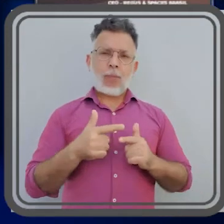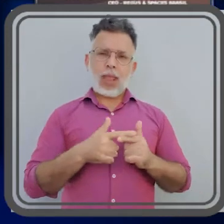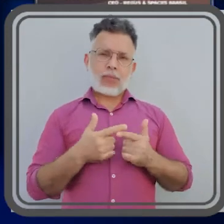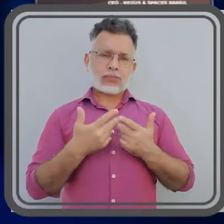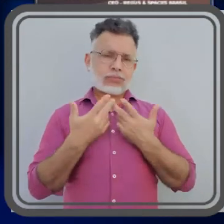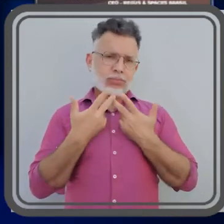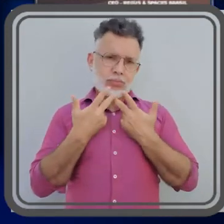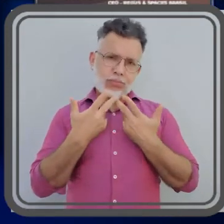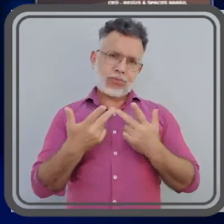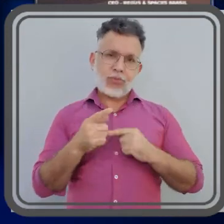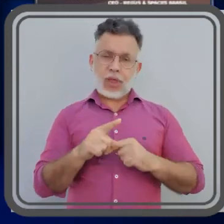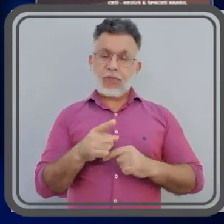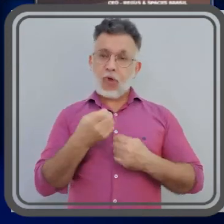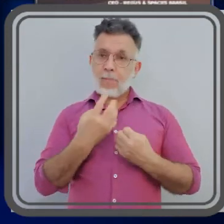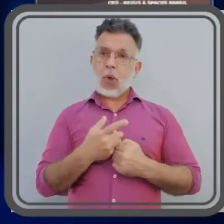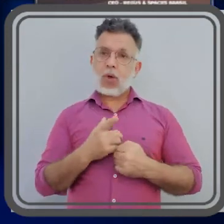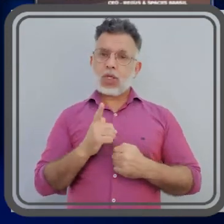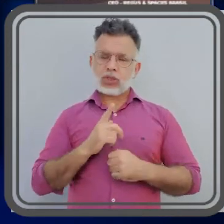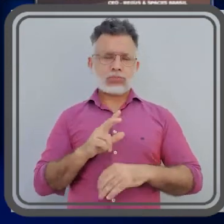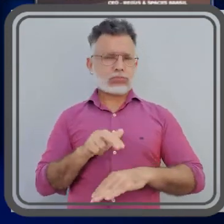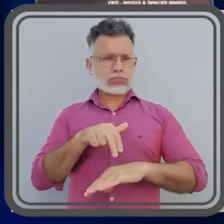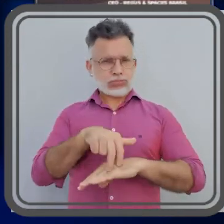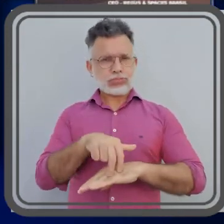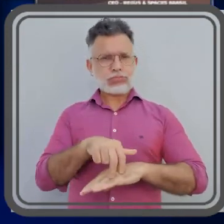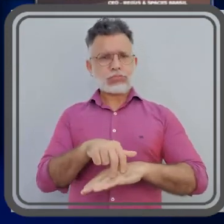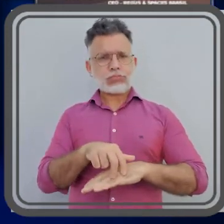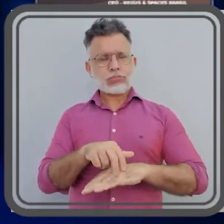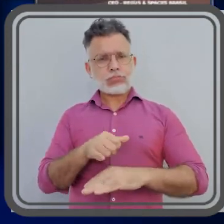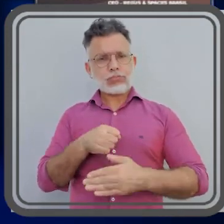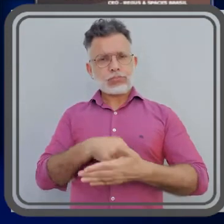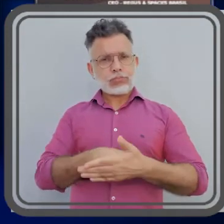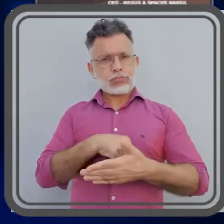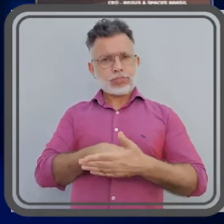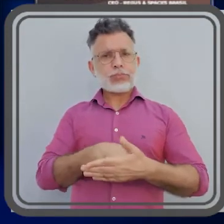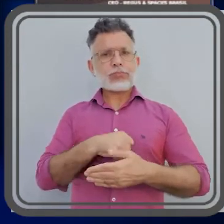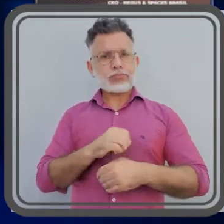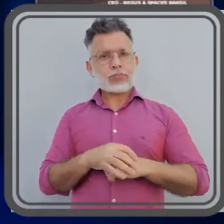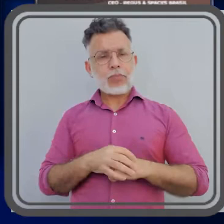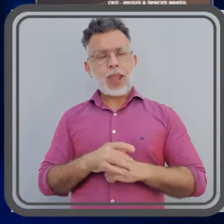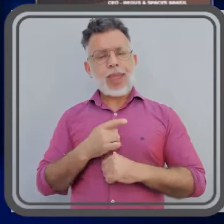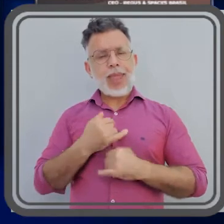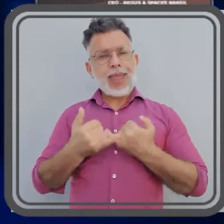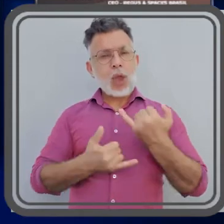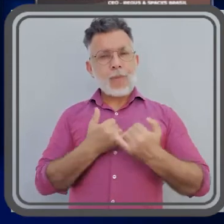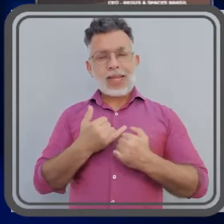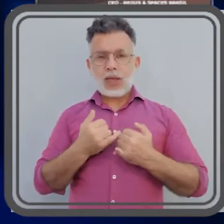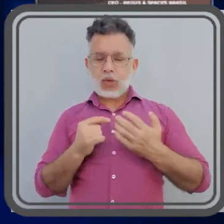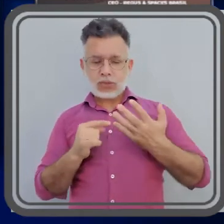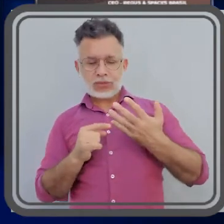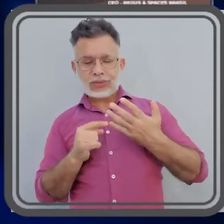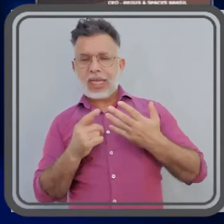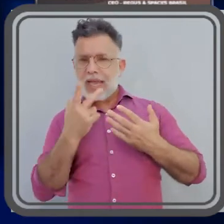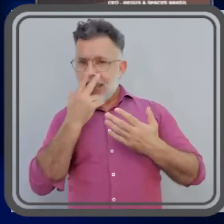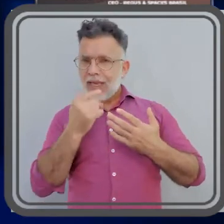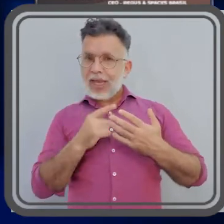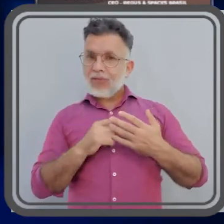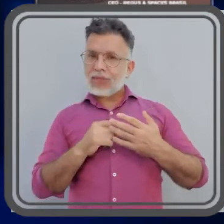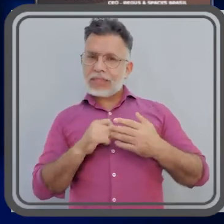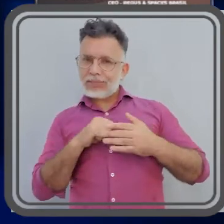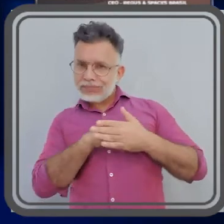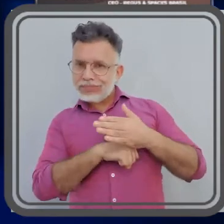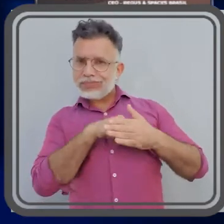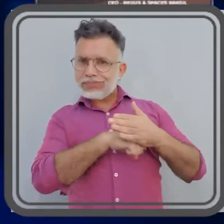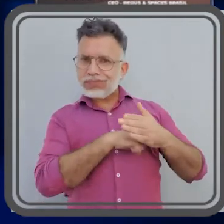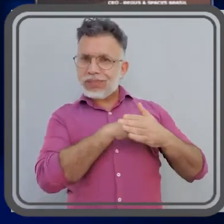com isso. Pelo contrário, foi até bom que a gente manteve participação. Eu brinco que é escalar o Everest sem equipamento, né?